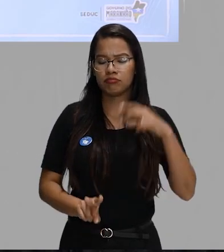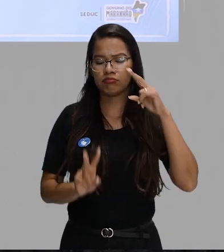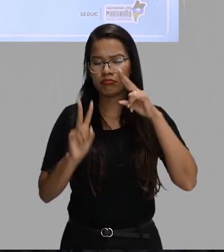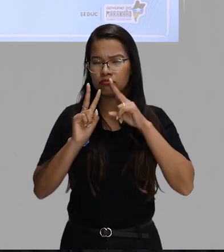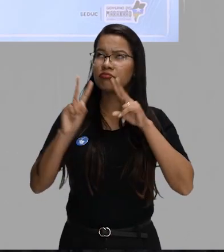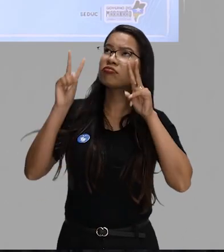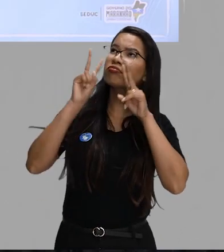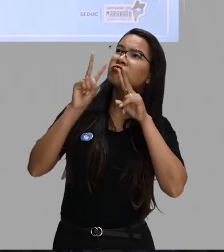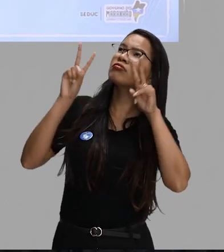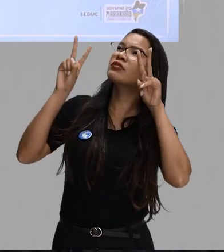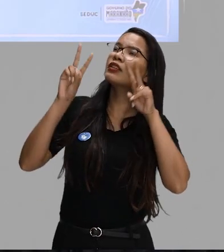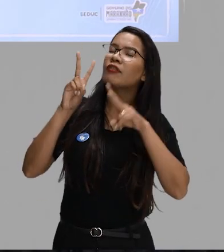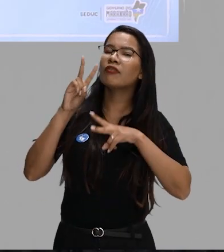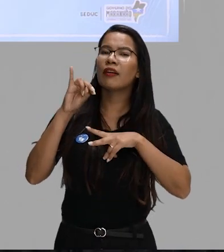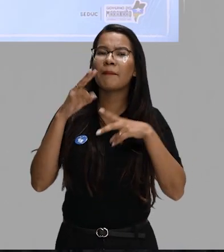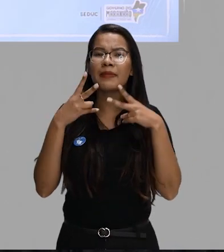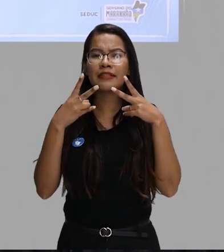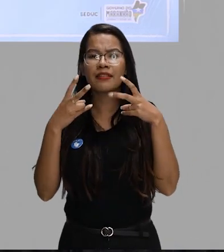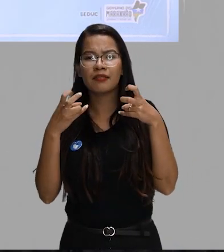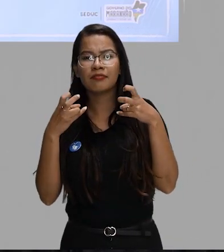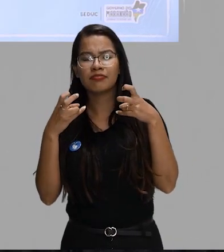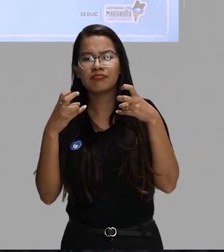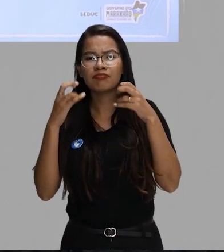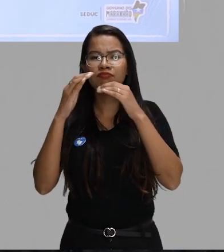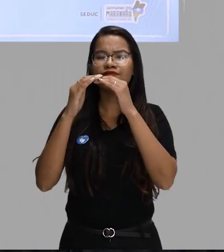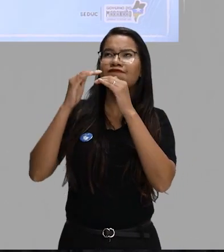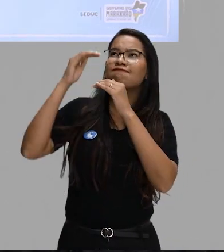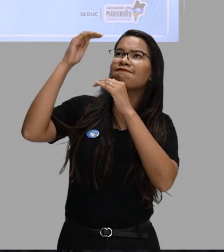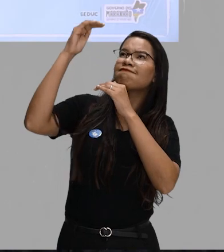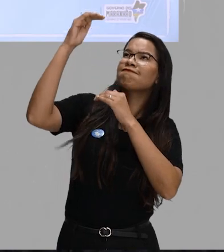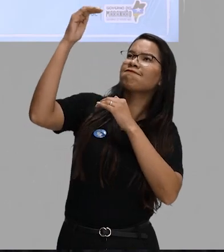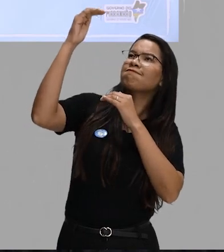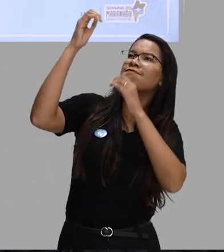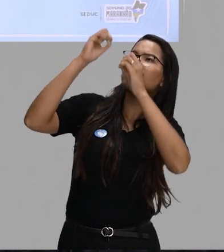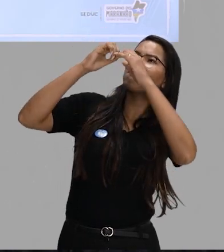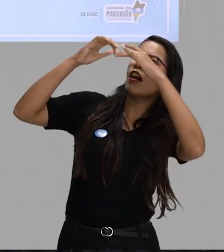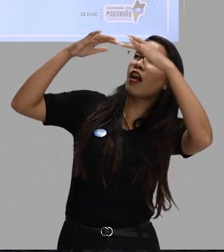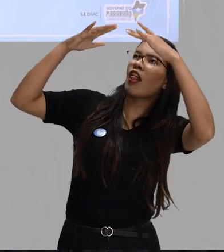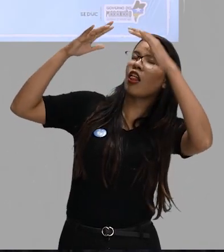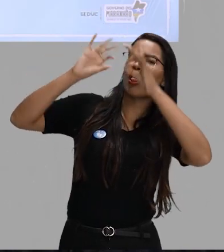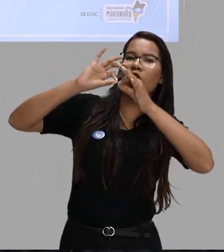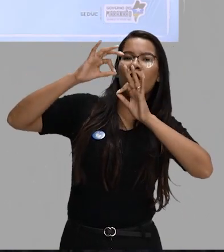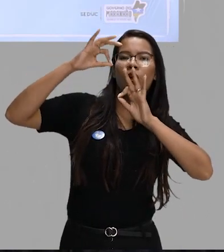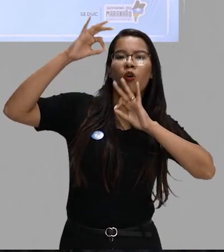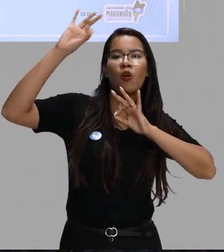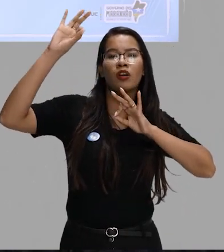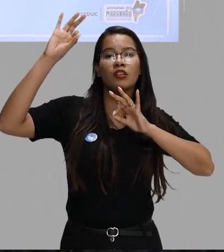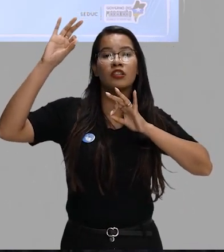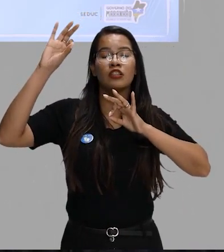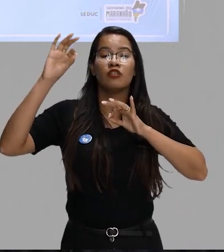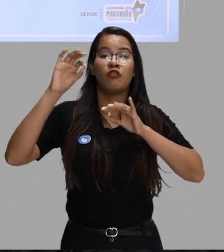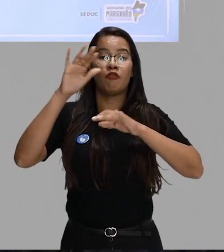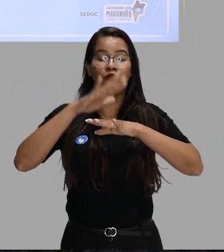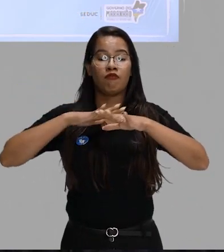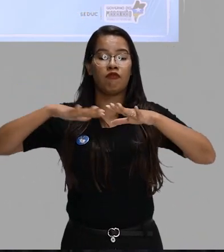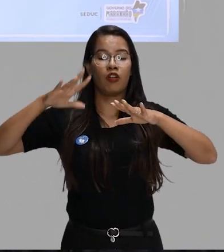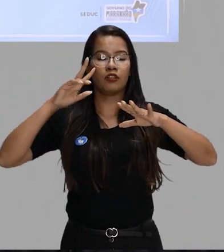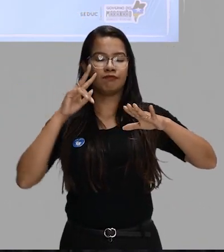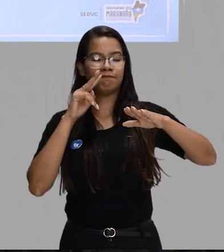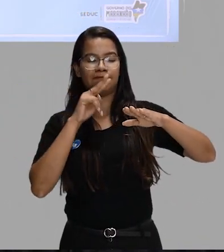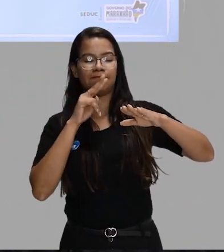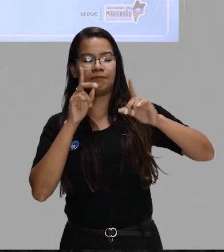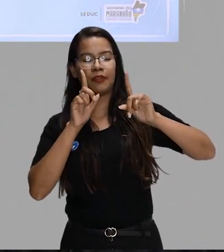o que você vai perceber é que a borda dessa piscina parece maior, mais espessa. As coisas do lado de fora parecem que estão